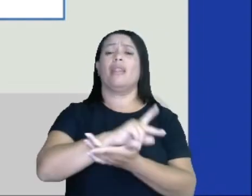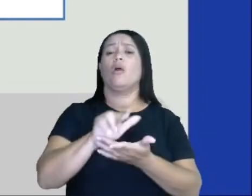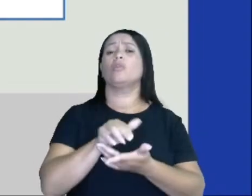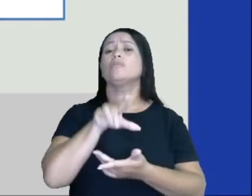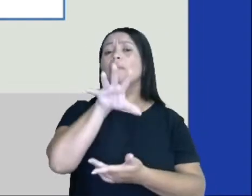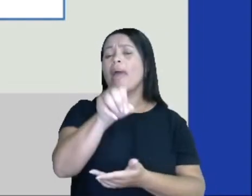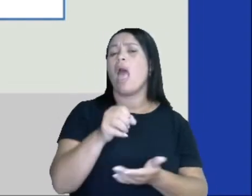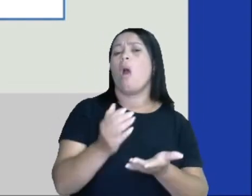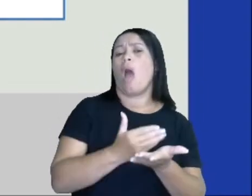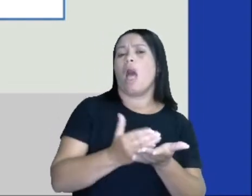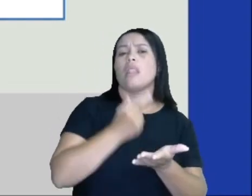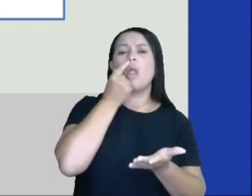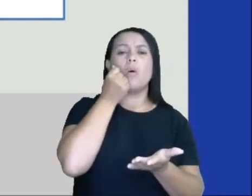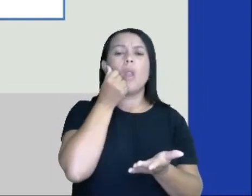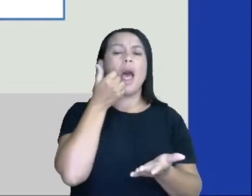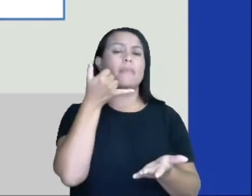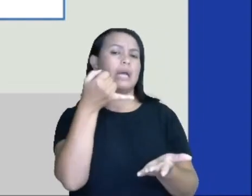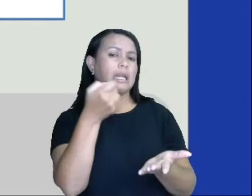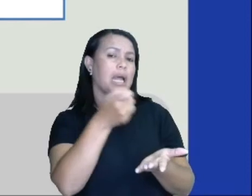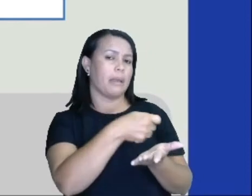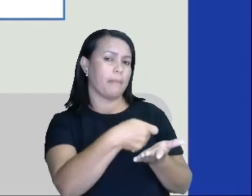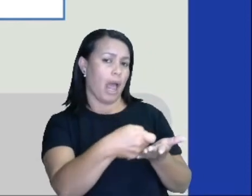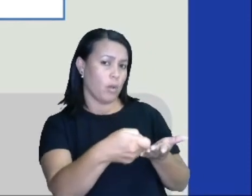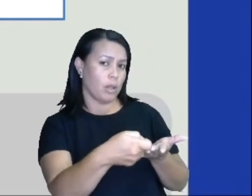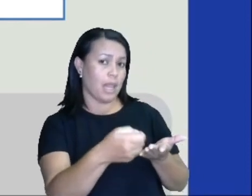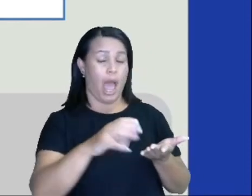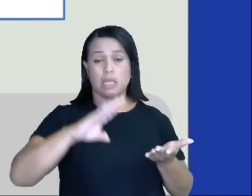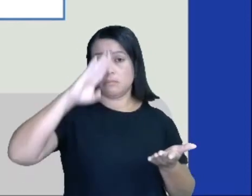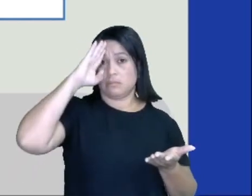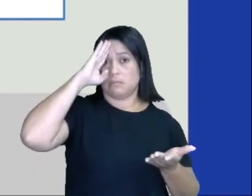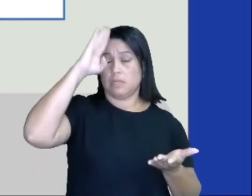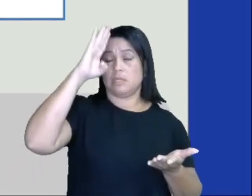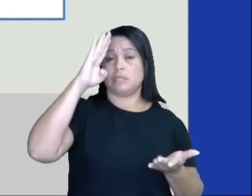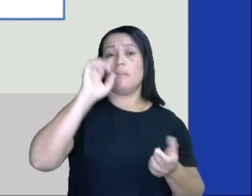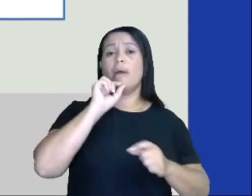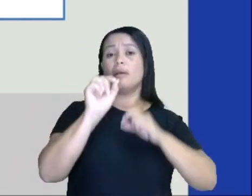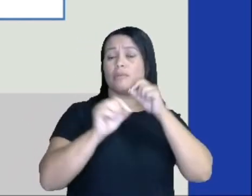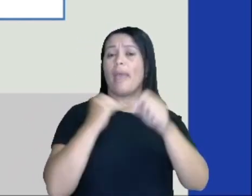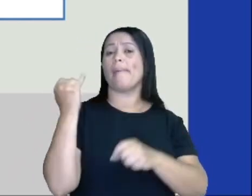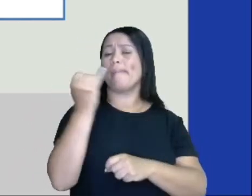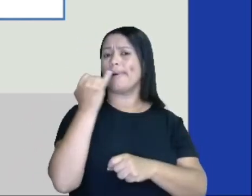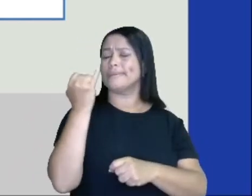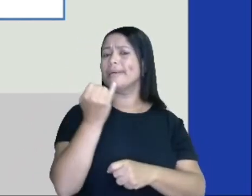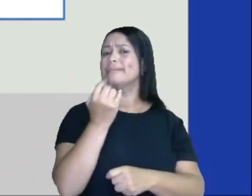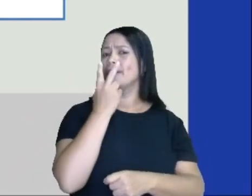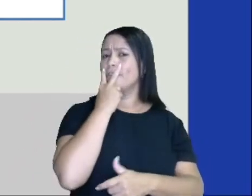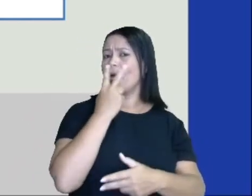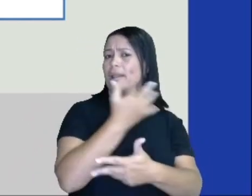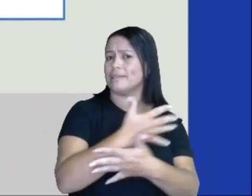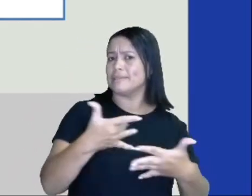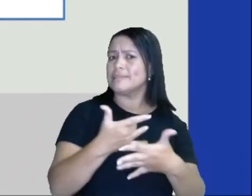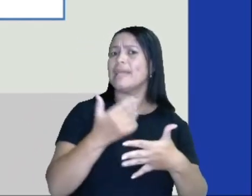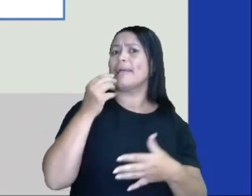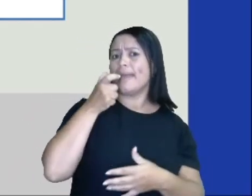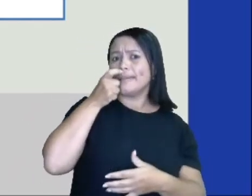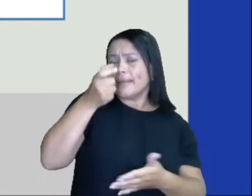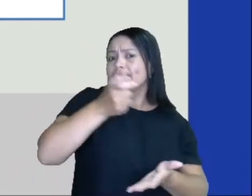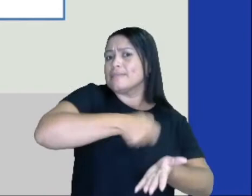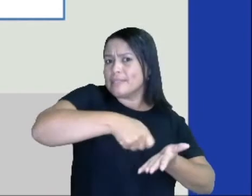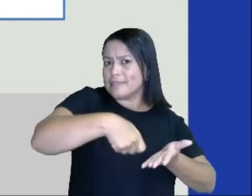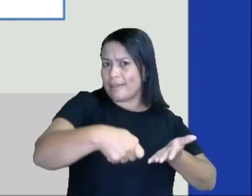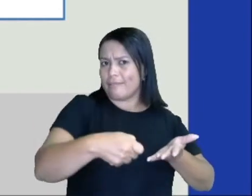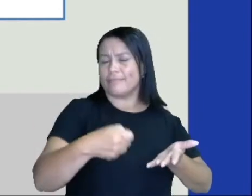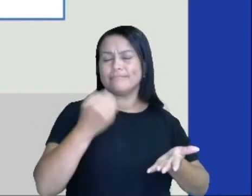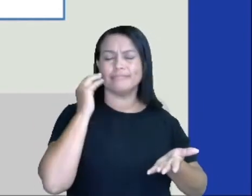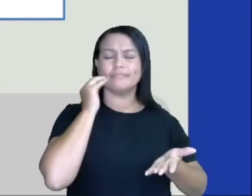com um lápis, uma caneta para anotar as principais funções da cidade de Vitória, é interessante que você faça essa anotação aí, tá bem,